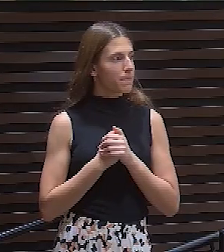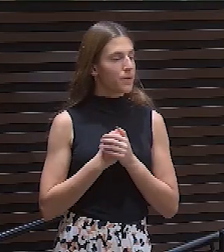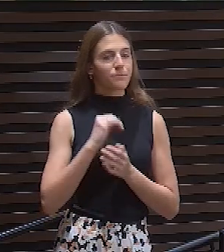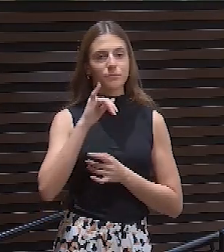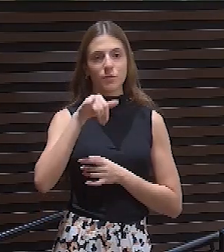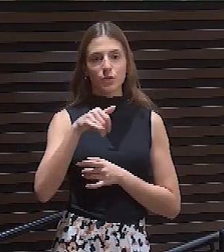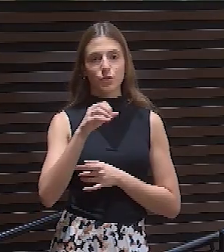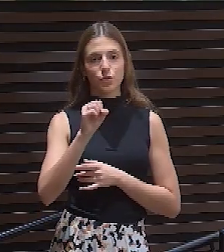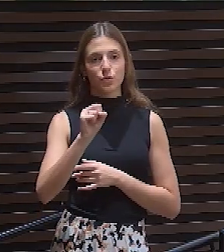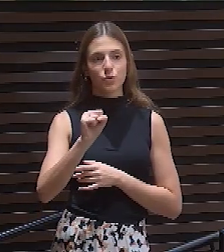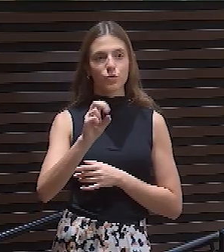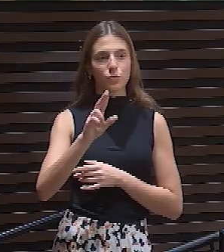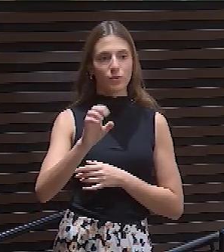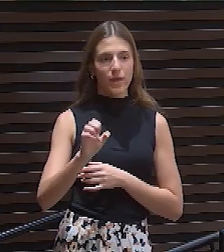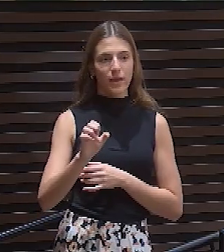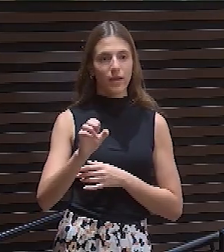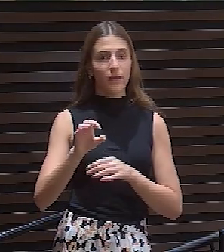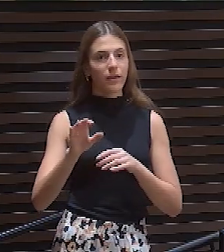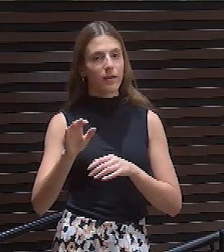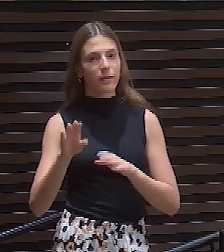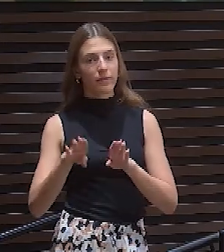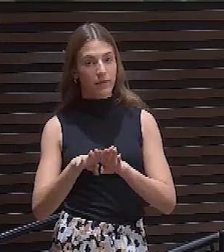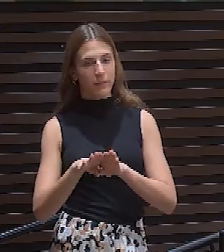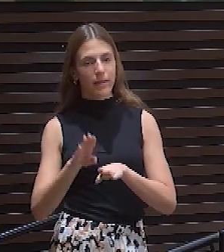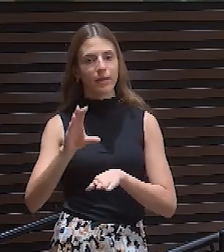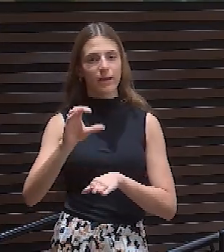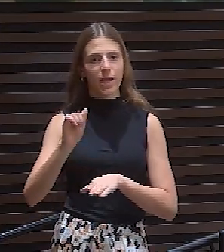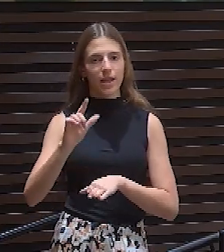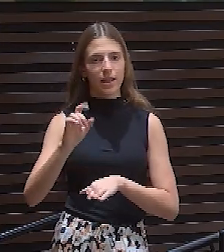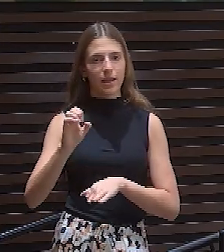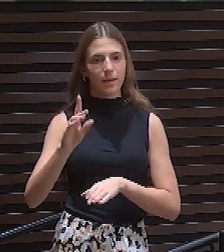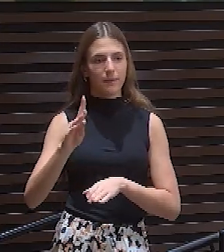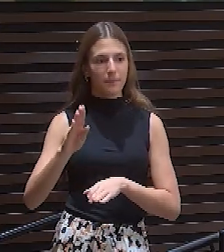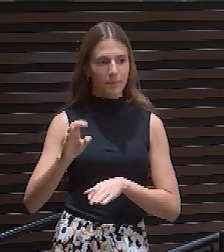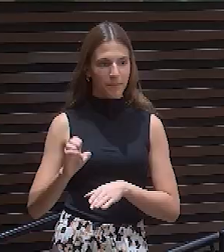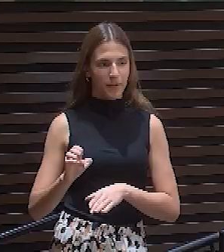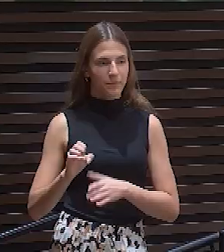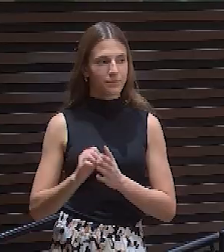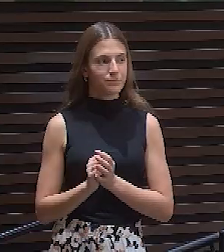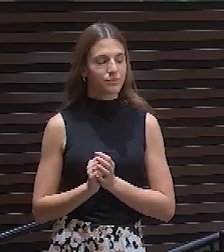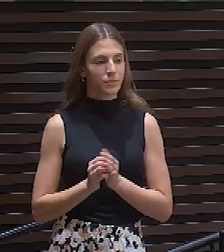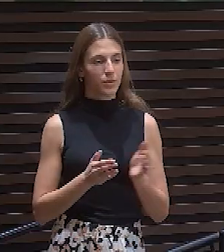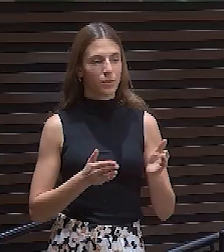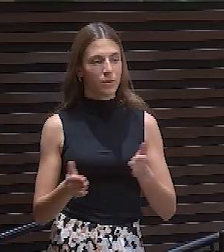Caleb. Os outros todos morreram. O caminho